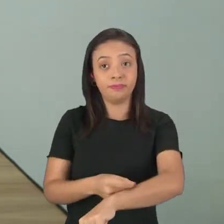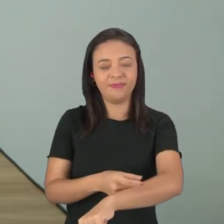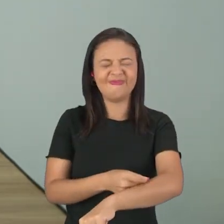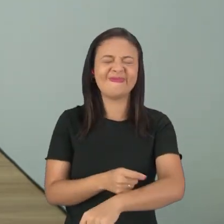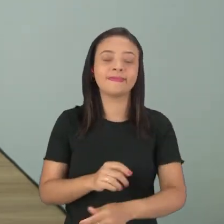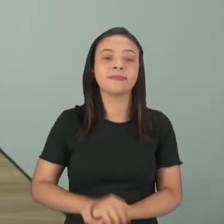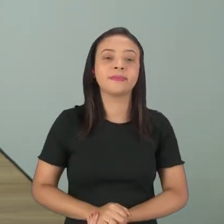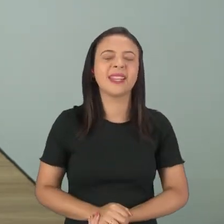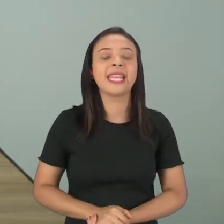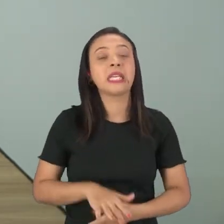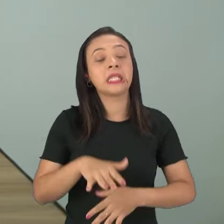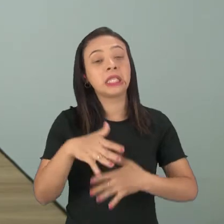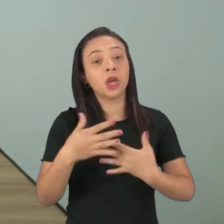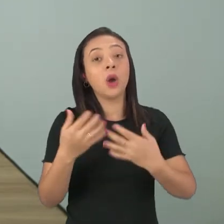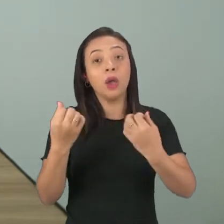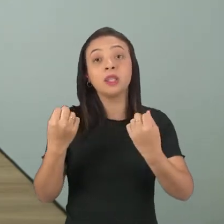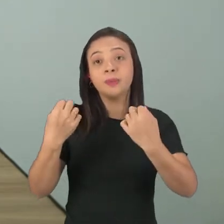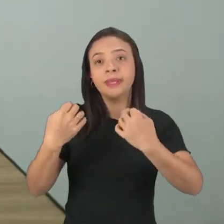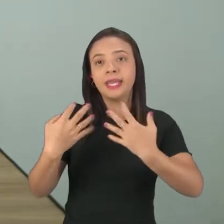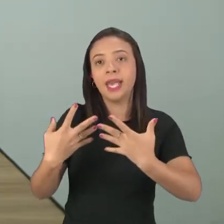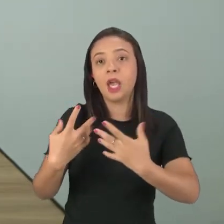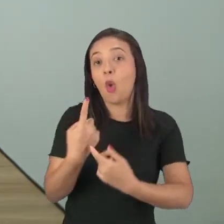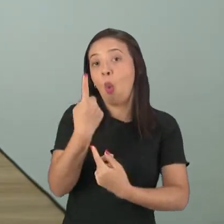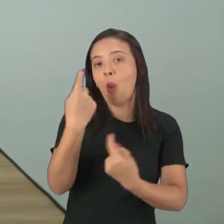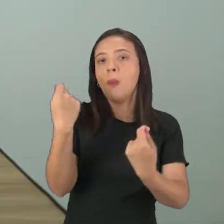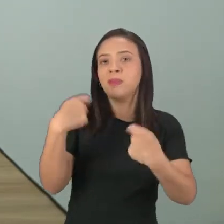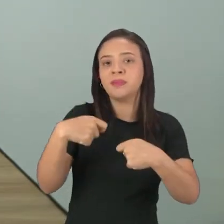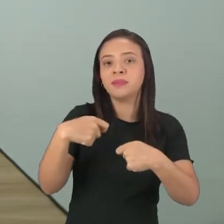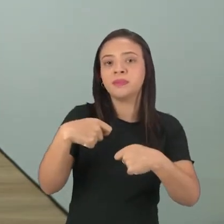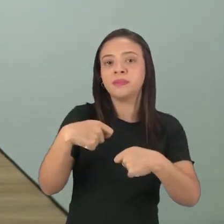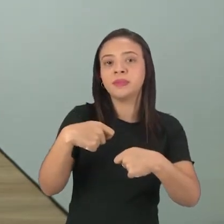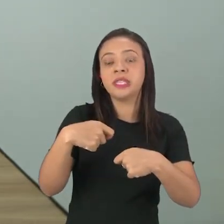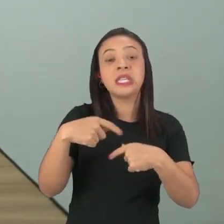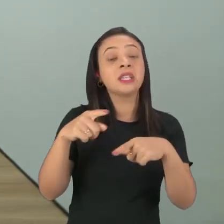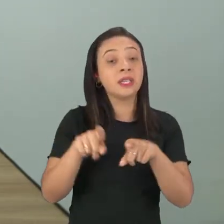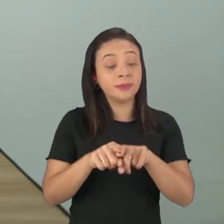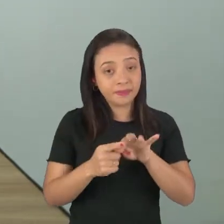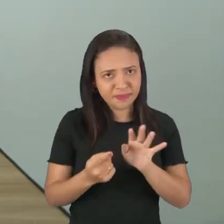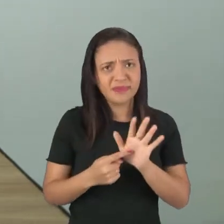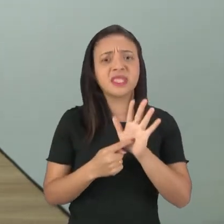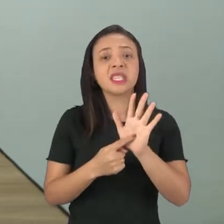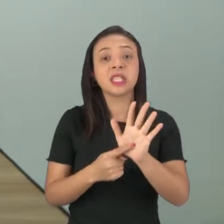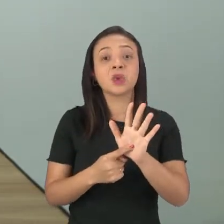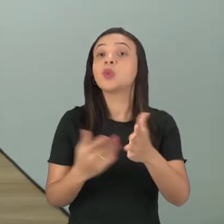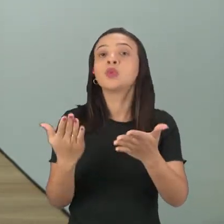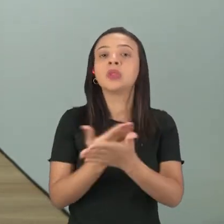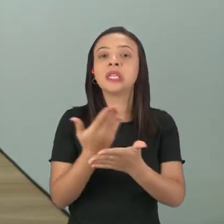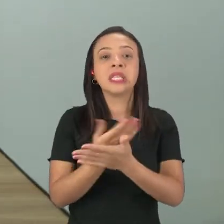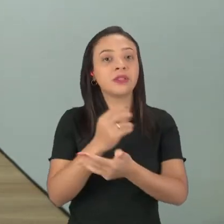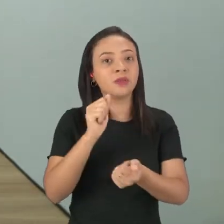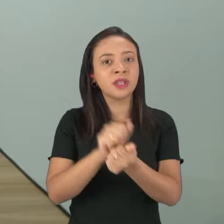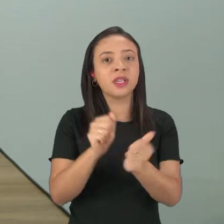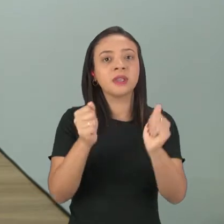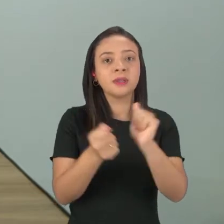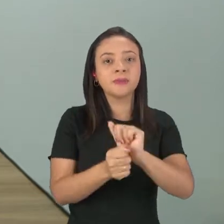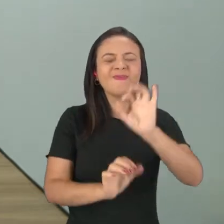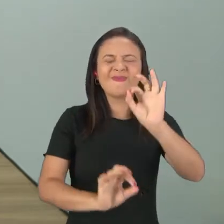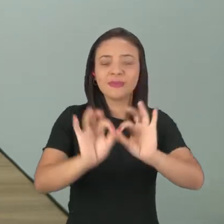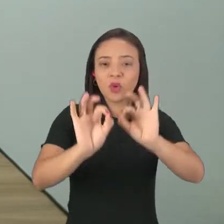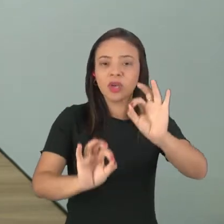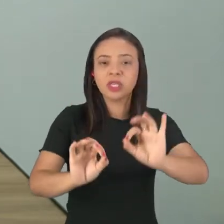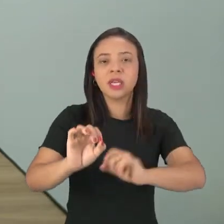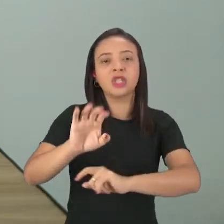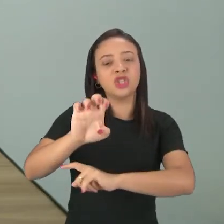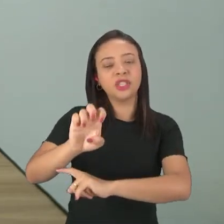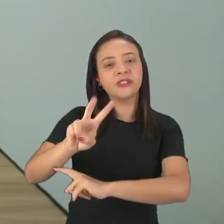e na versão que eu contei eu mostrei recontei eu mostrei o livro um livro adaptado né o livro construído com